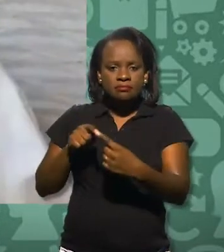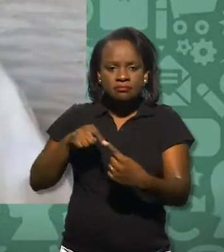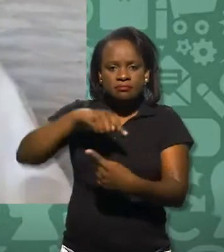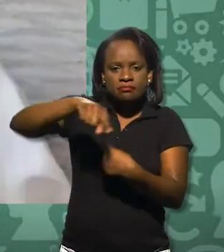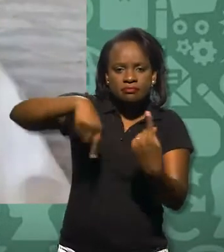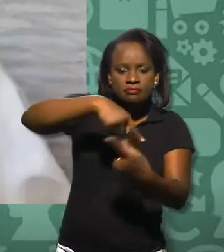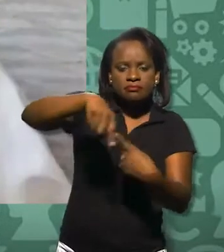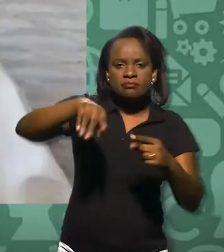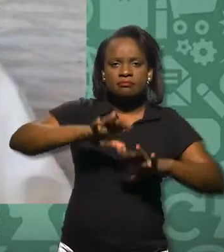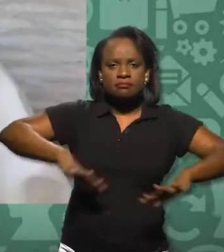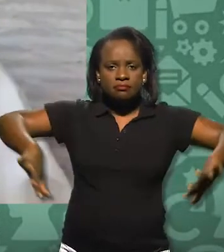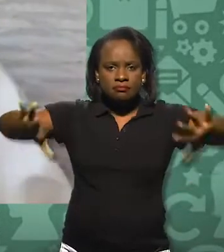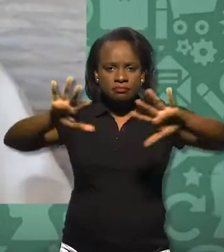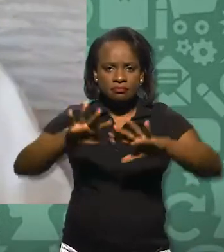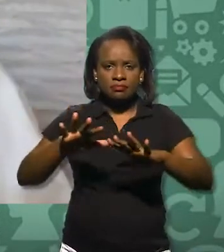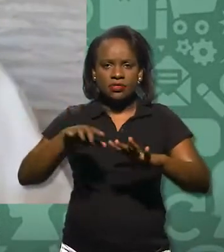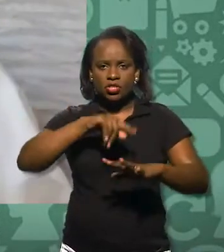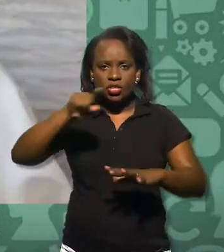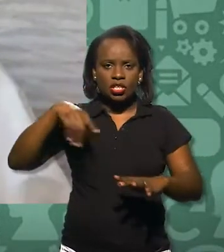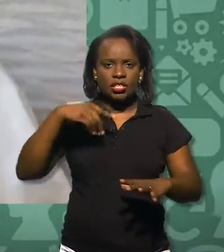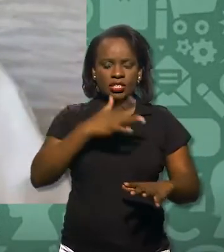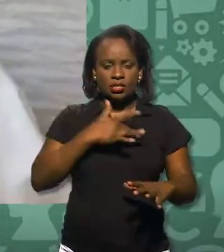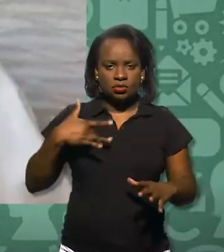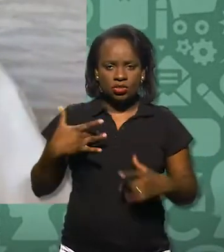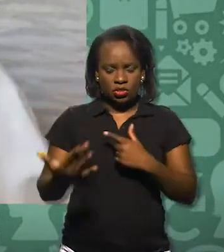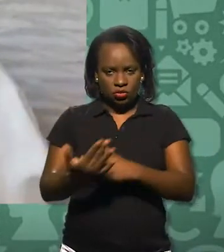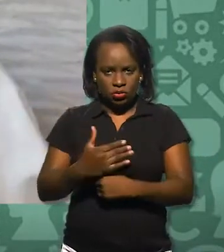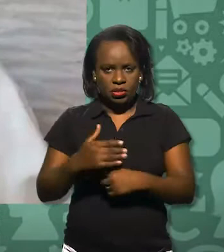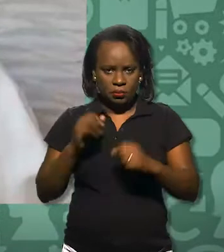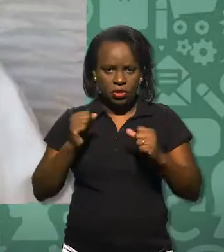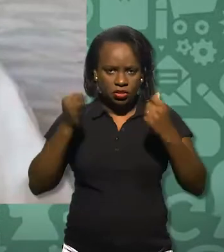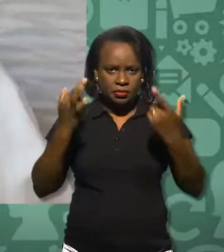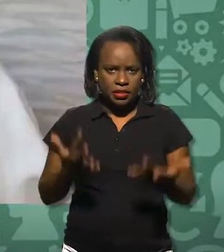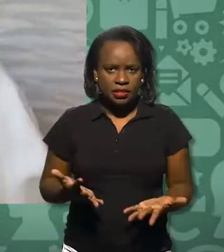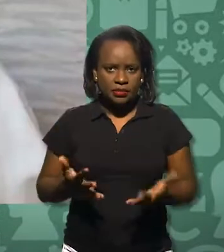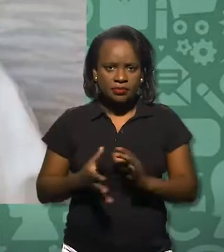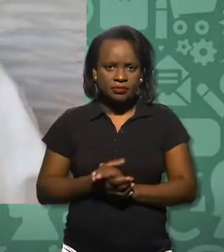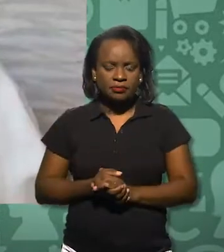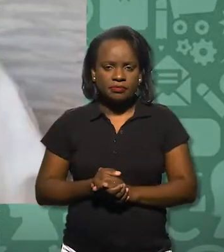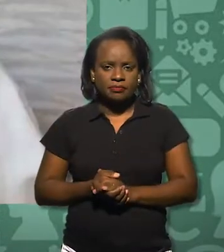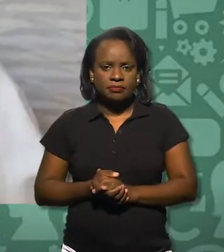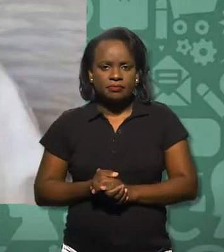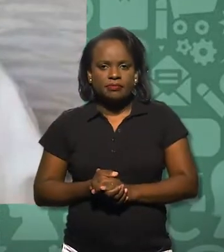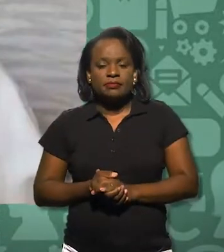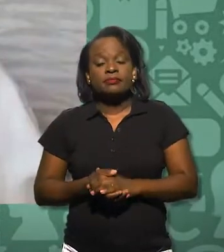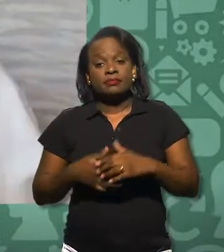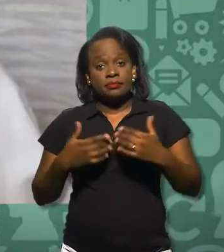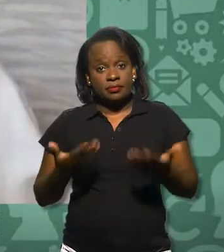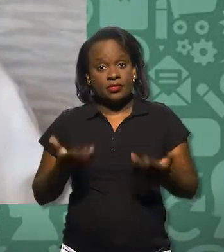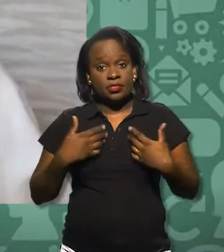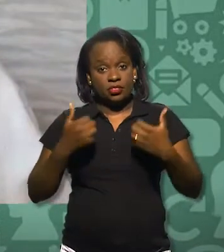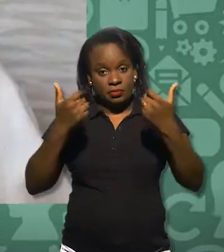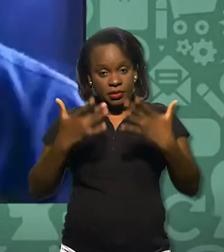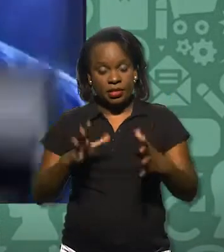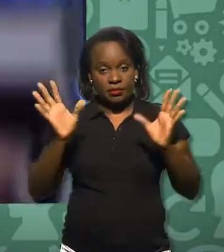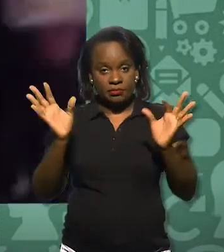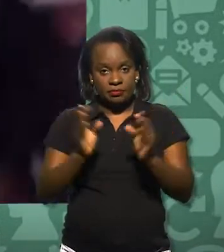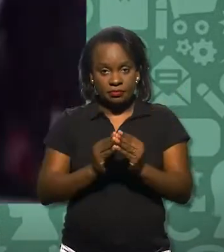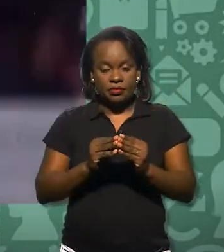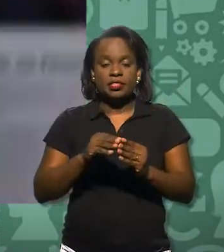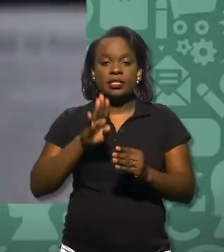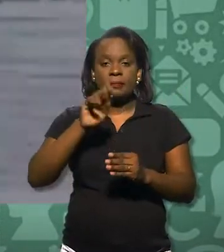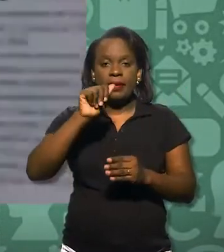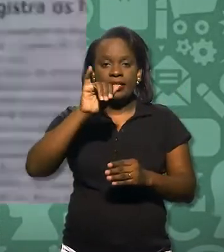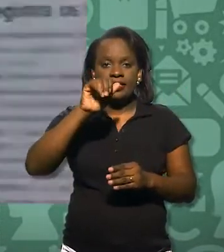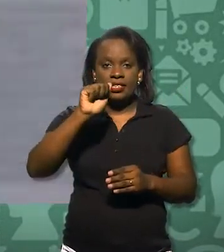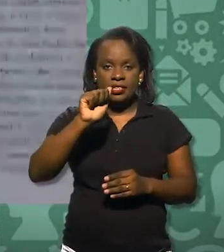relação do ambiente com a nossa própria saúde, né? A gente pode dizer isso. Bom, deixa só para concluir.